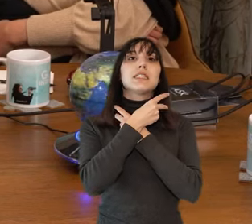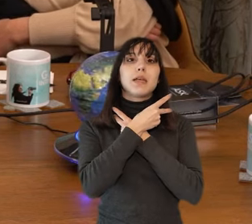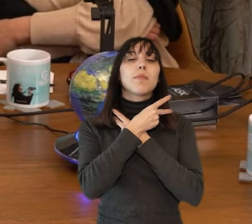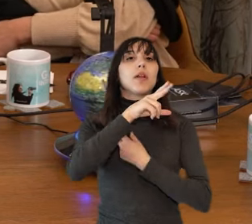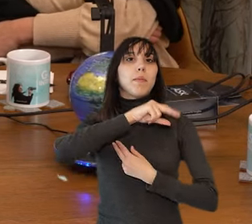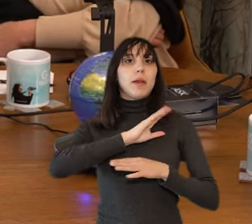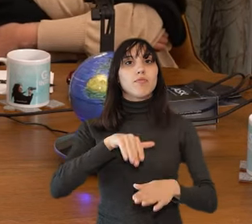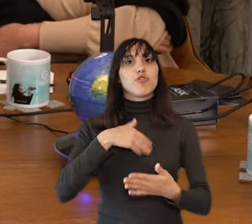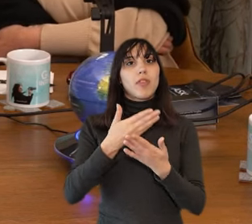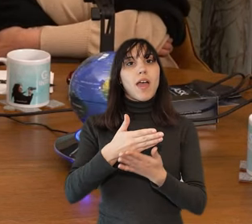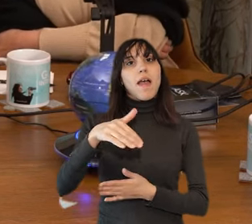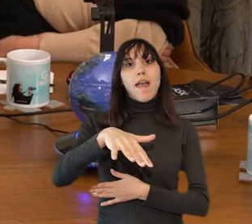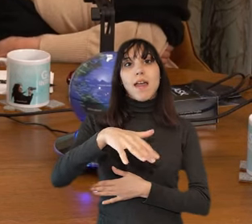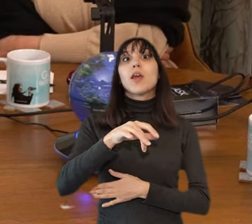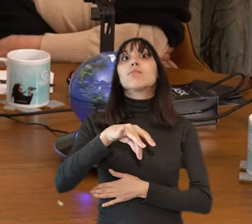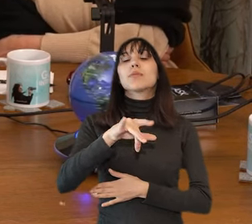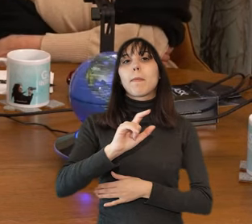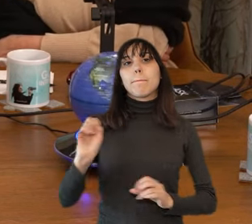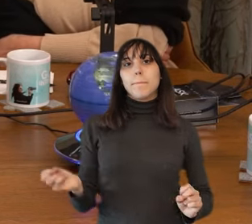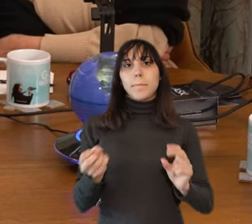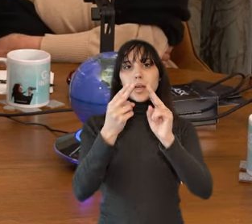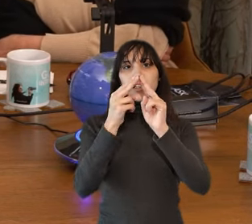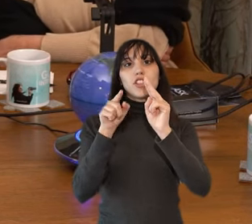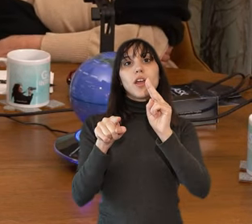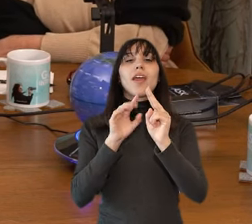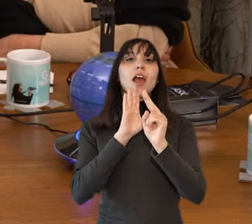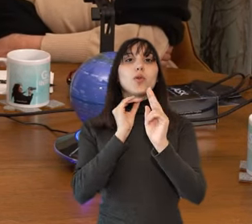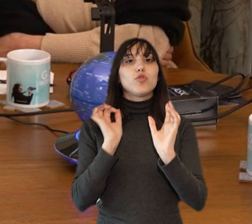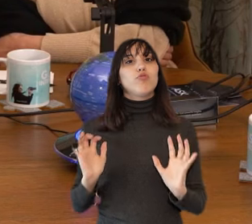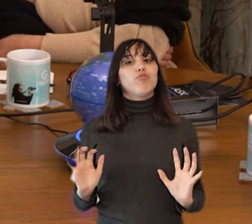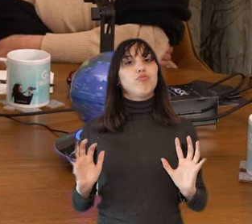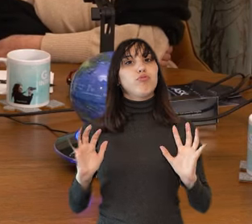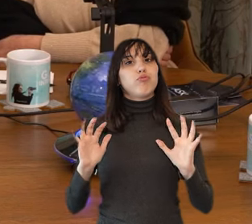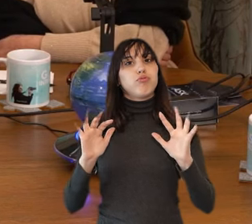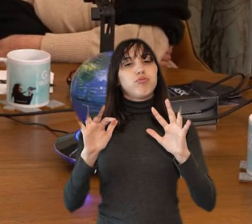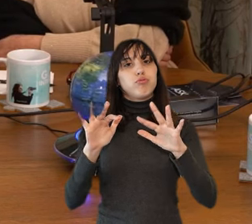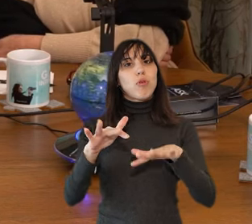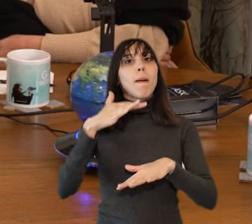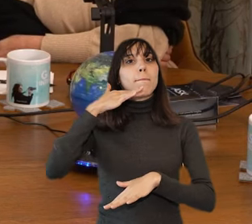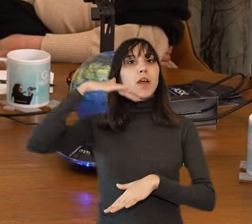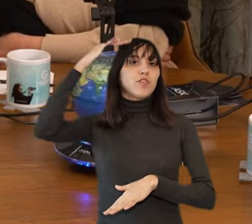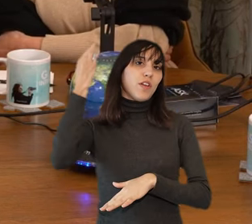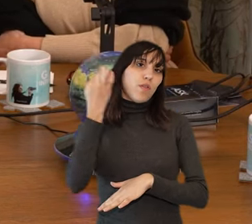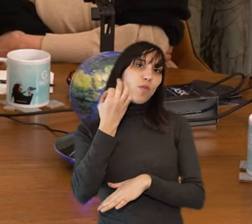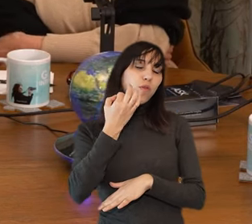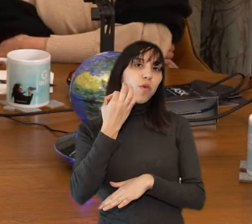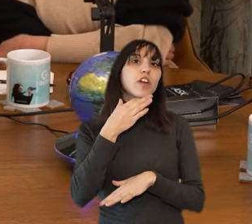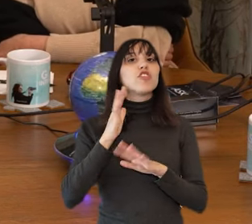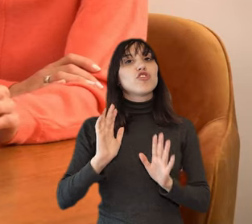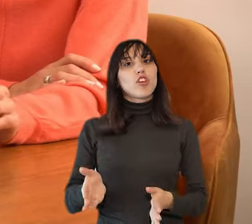em Paris onde temos esse momento em que vamos juntar todos os nossos eh séniores não é todos os nossos